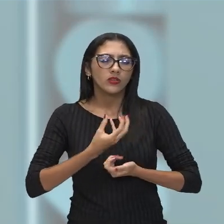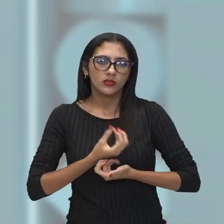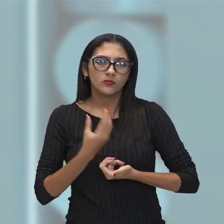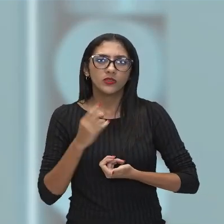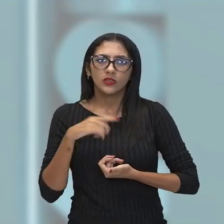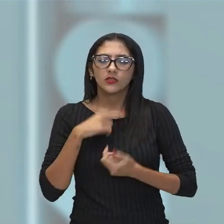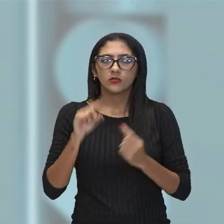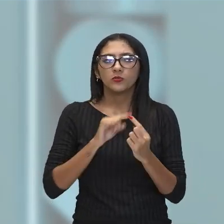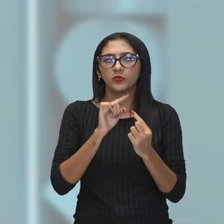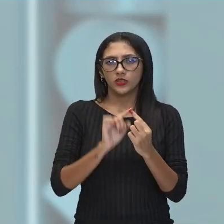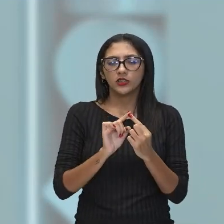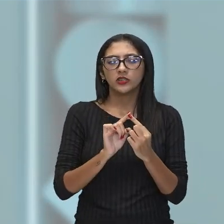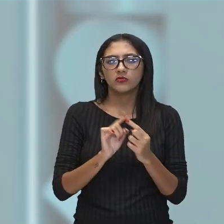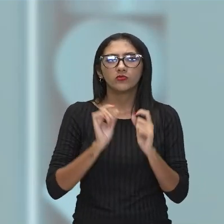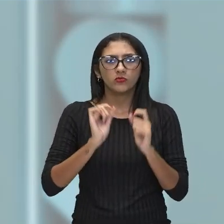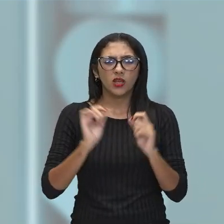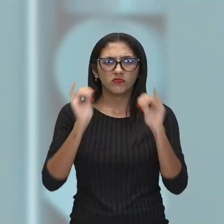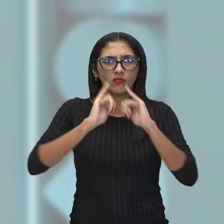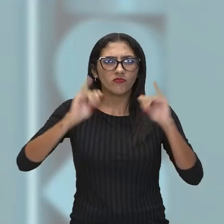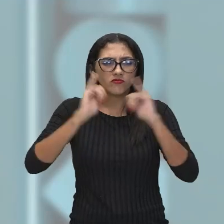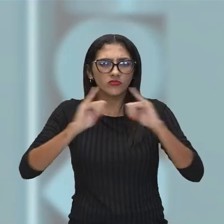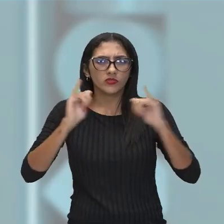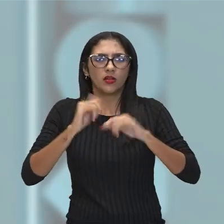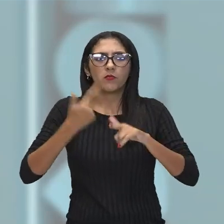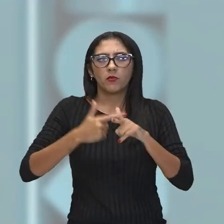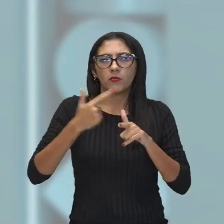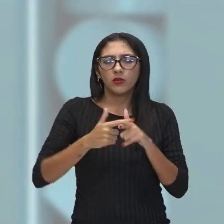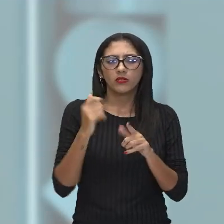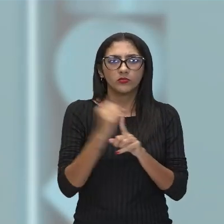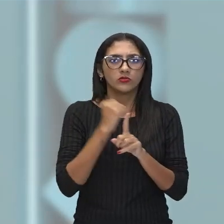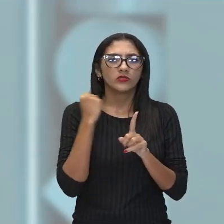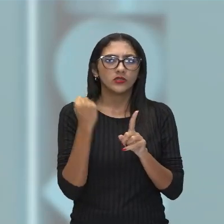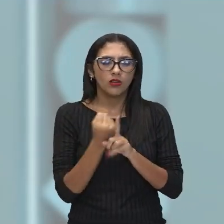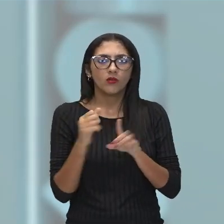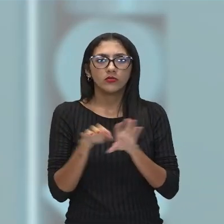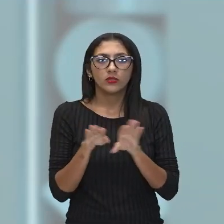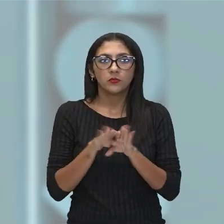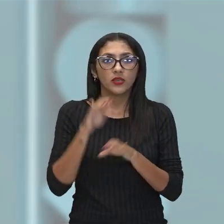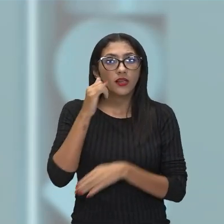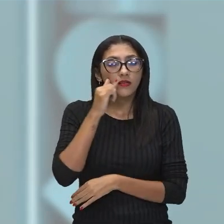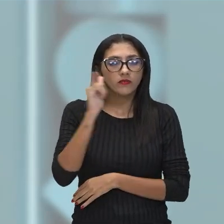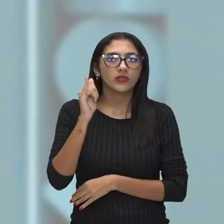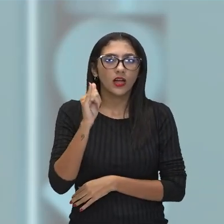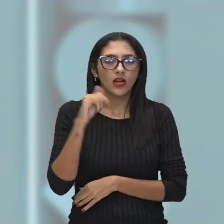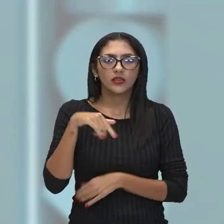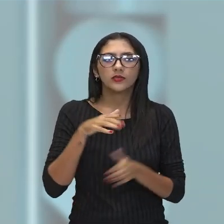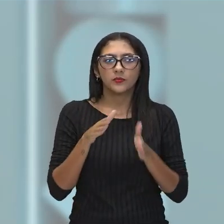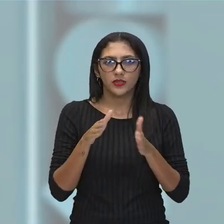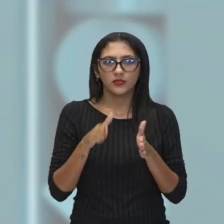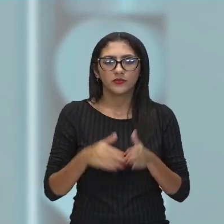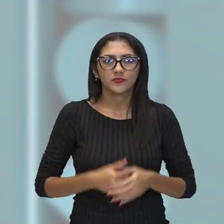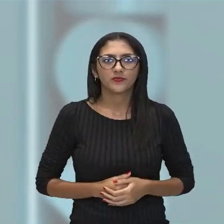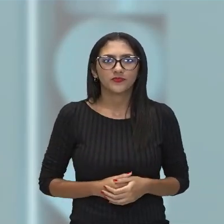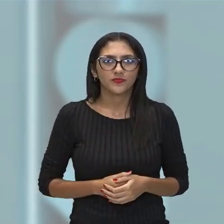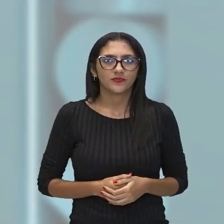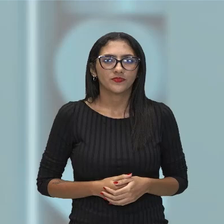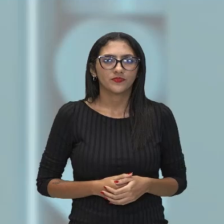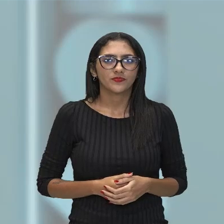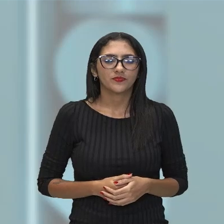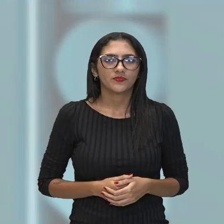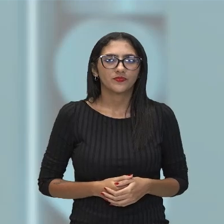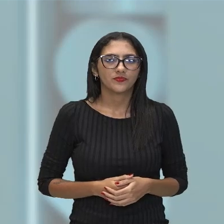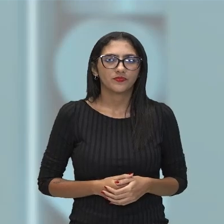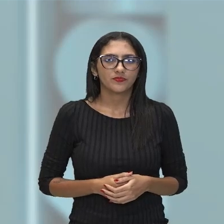serviço, a um serviço de denúncia social, a um serviço de combate à própria ditadura militar. Vamos continuar